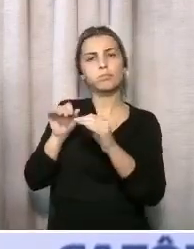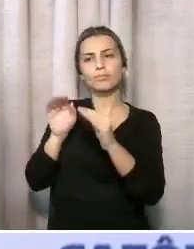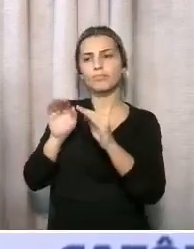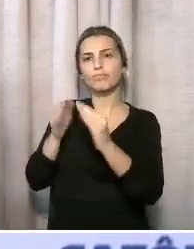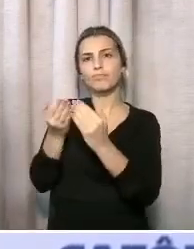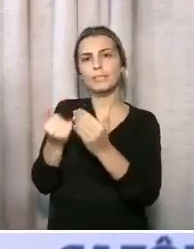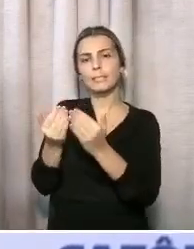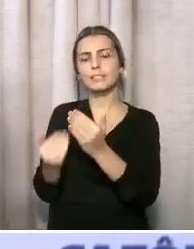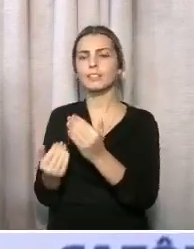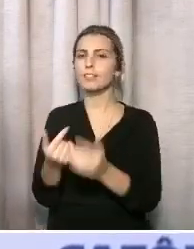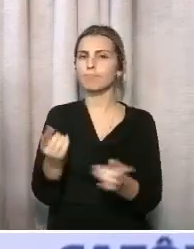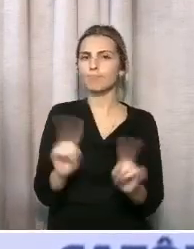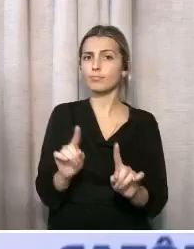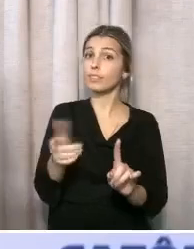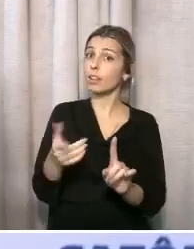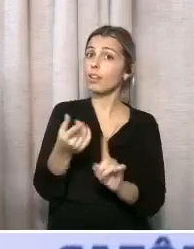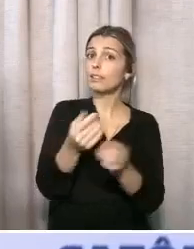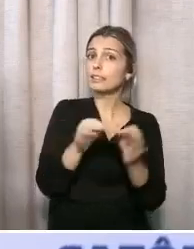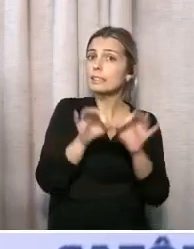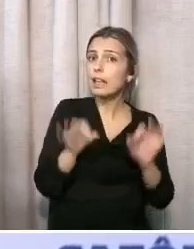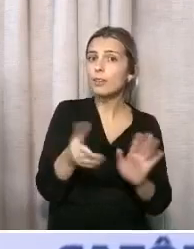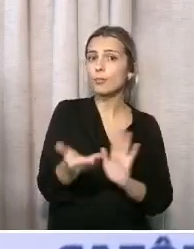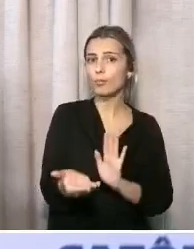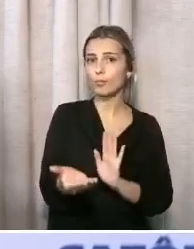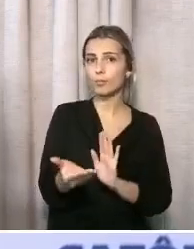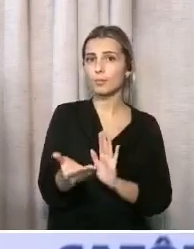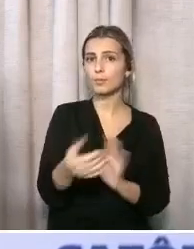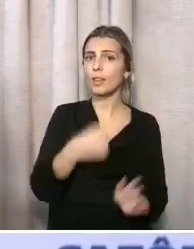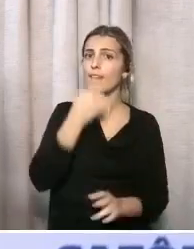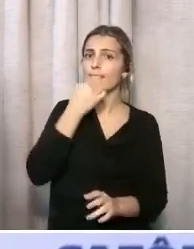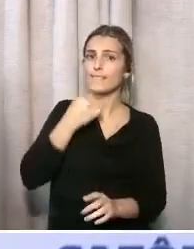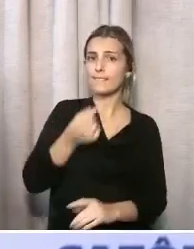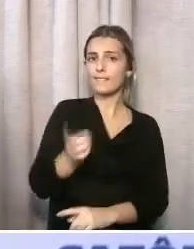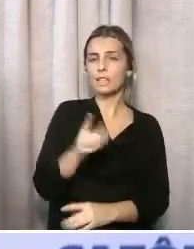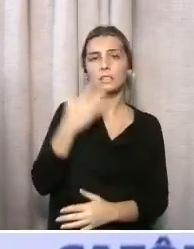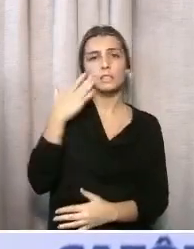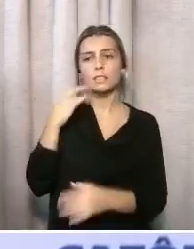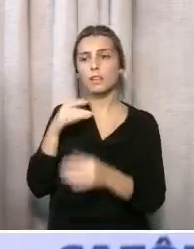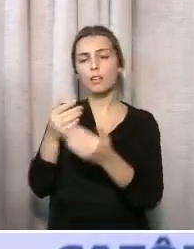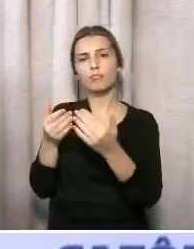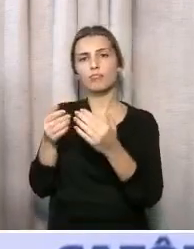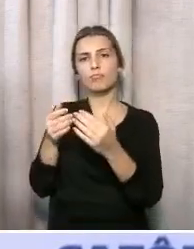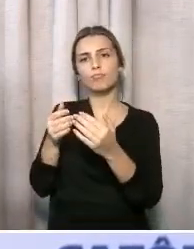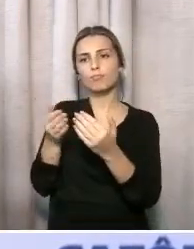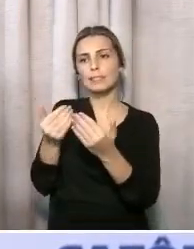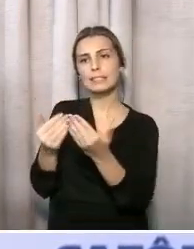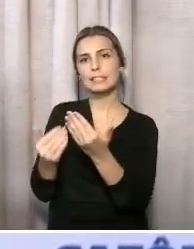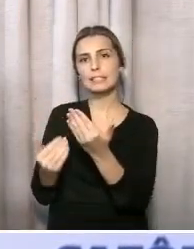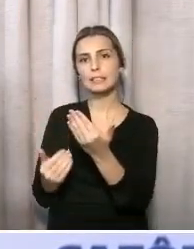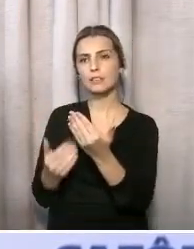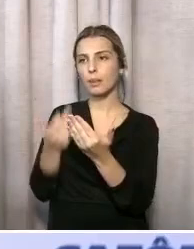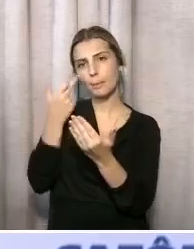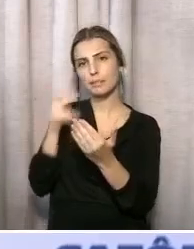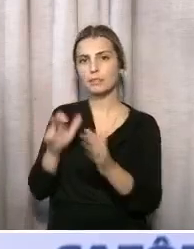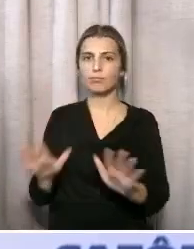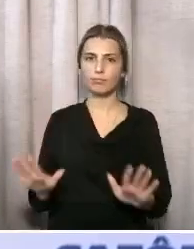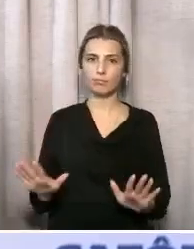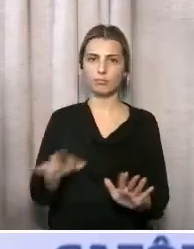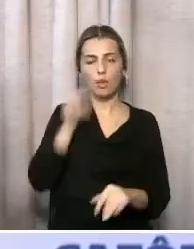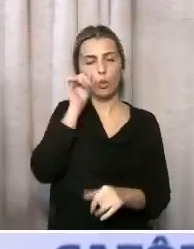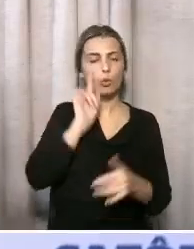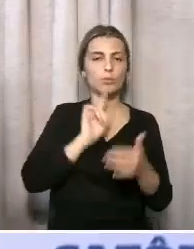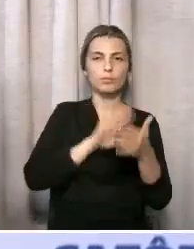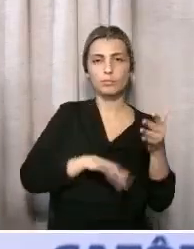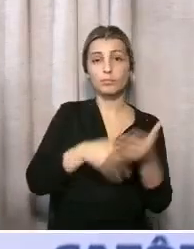foi exatamente isso que fizeram não satisfeitos tentaram com que esses cortes fossem permanentes caras e caros camaradas o